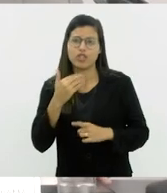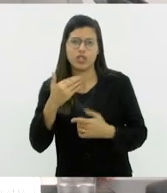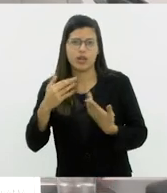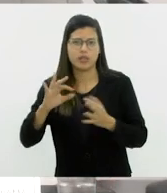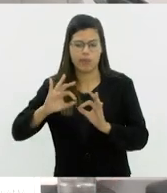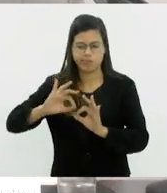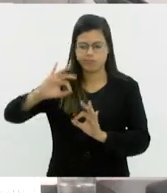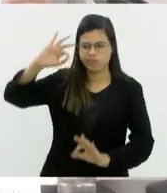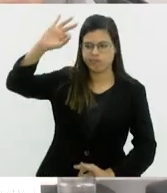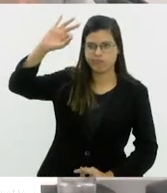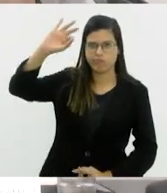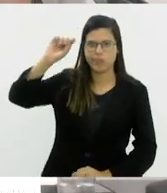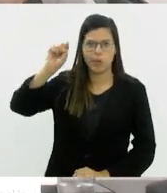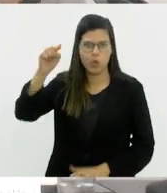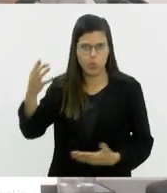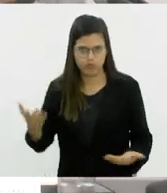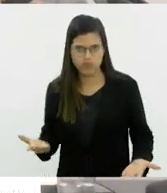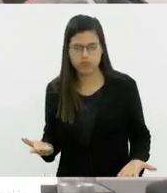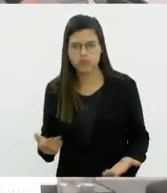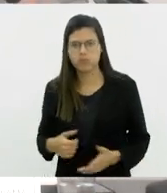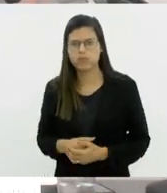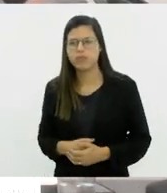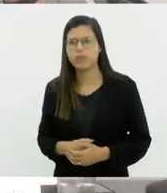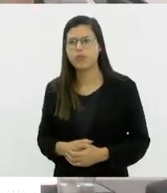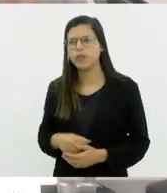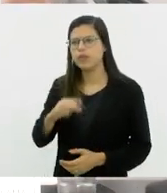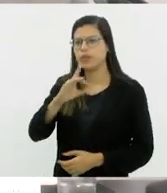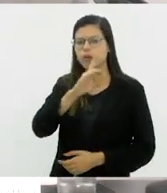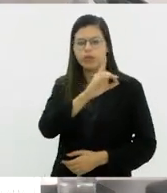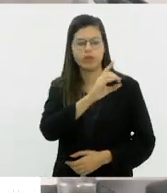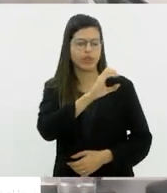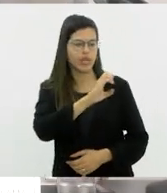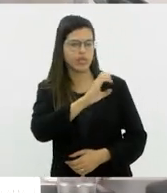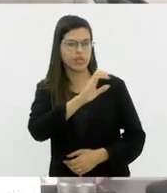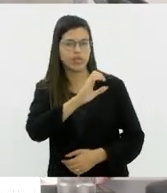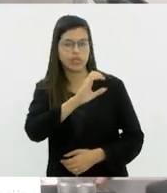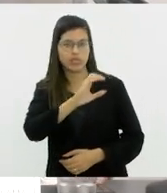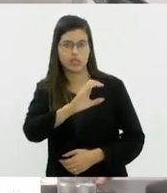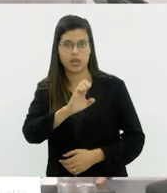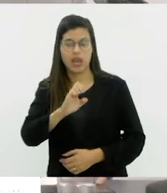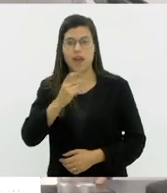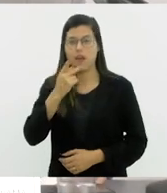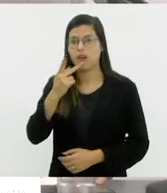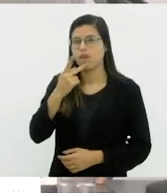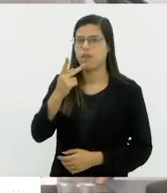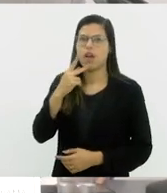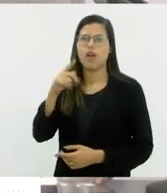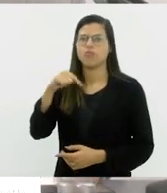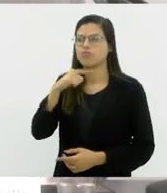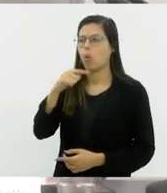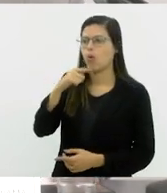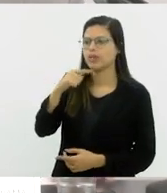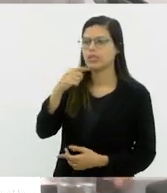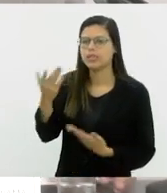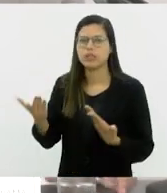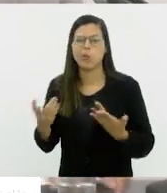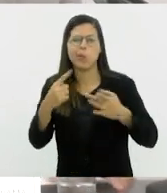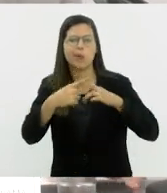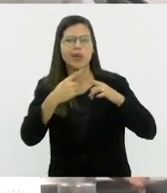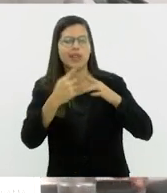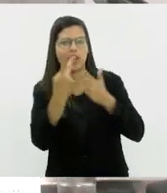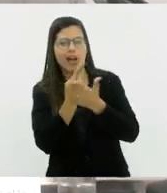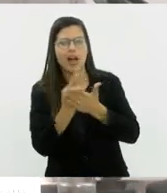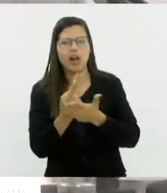mil pés, e aí o DSEA fala, não, mas o meu radar não pega, está virado para cima, está virado para baixo, etc., não tenho